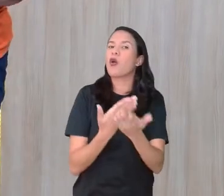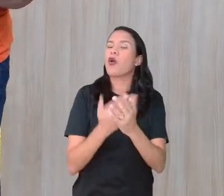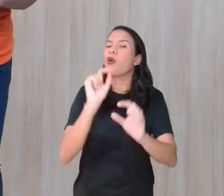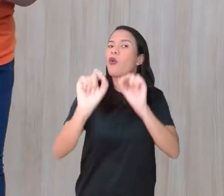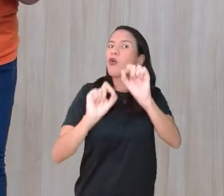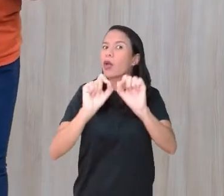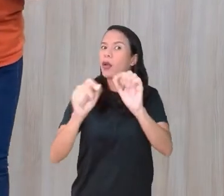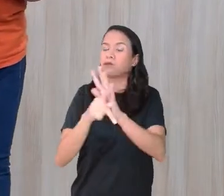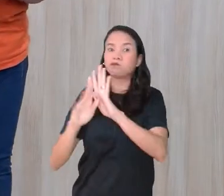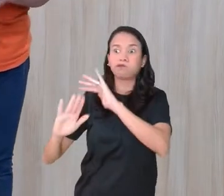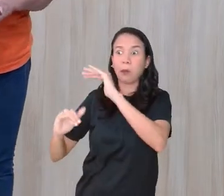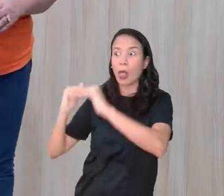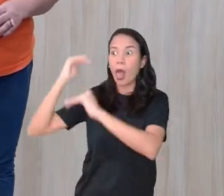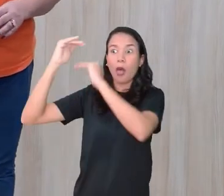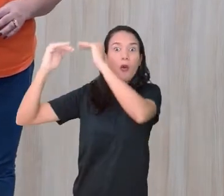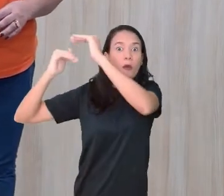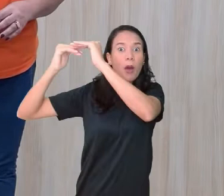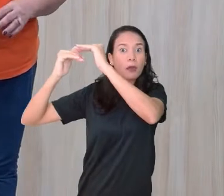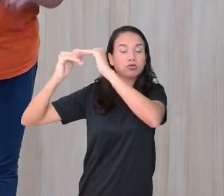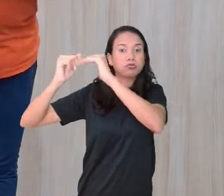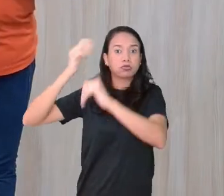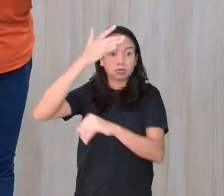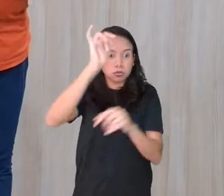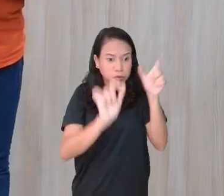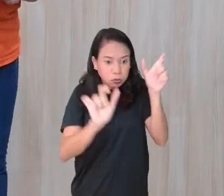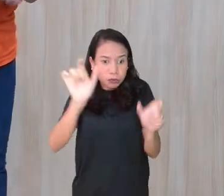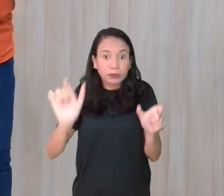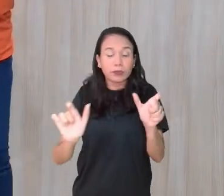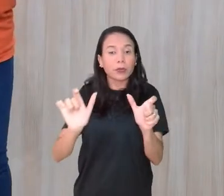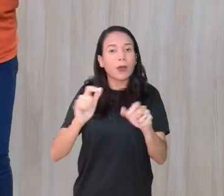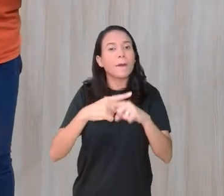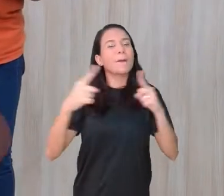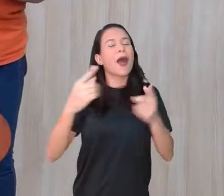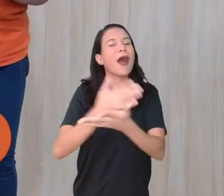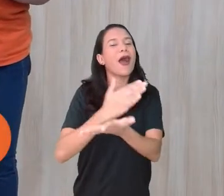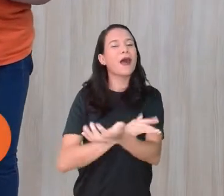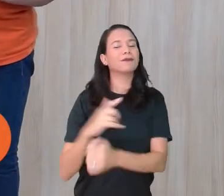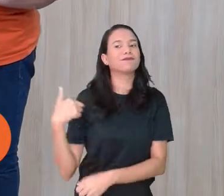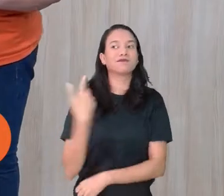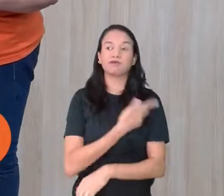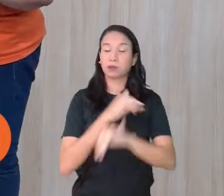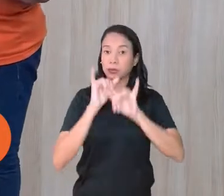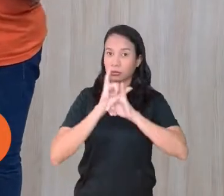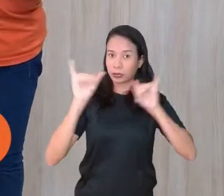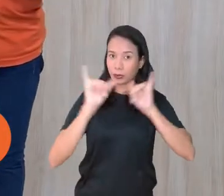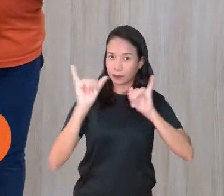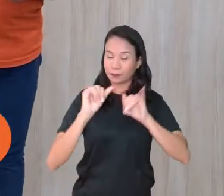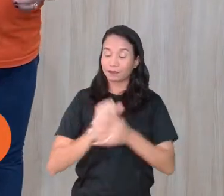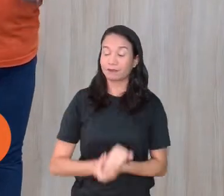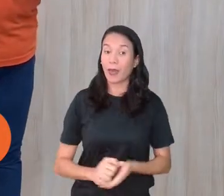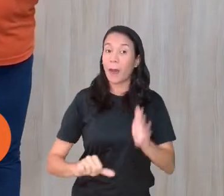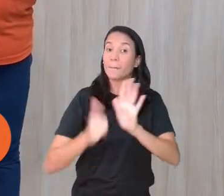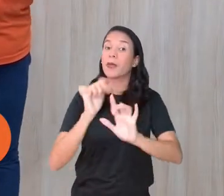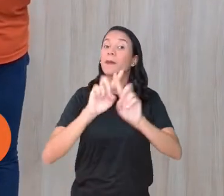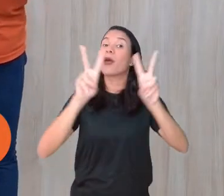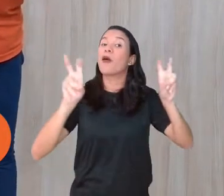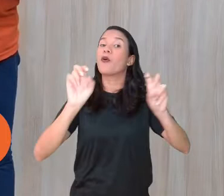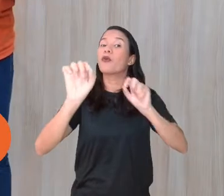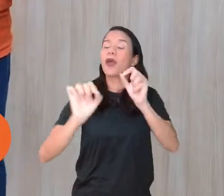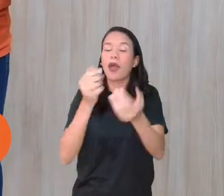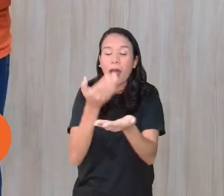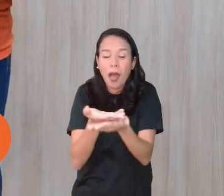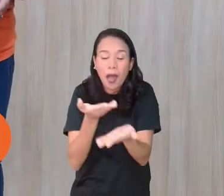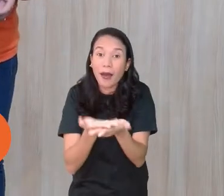respeito da evolução dos seres vivos. Mas antes, vamos para alguns avisos. Primeiro, em relação às nossas